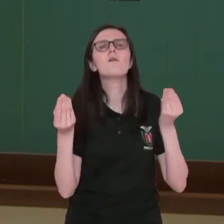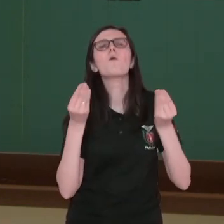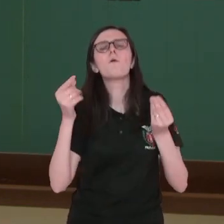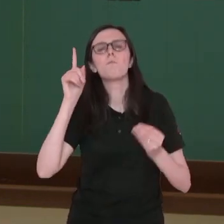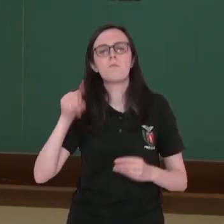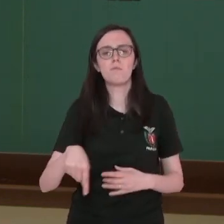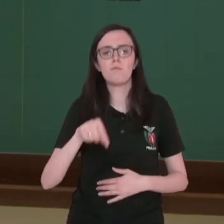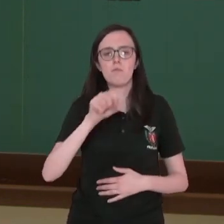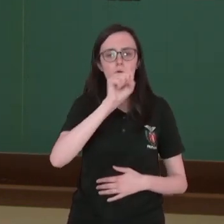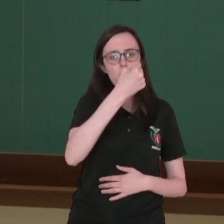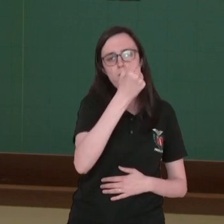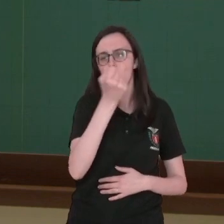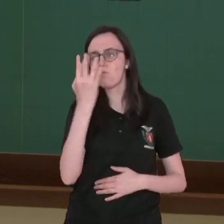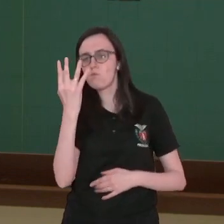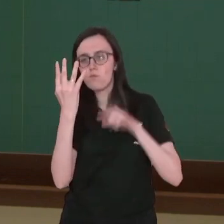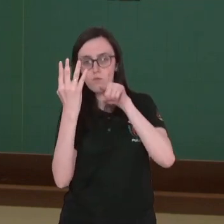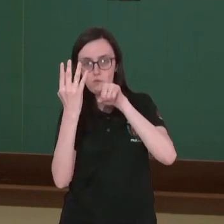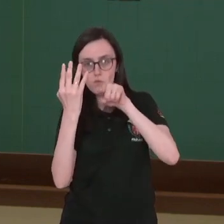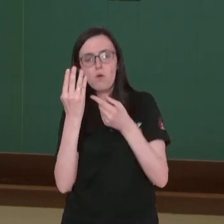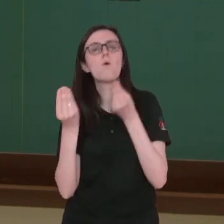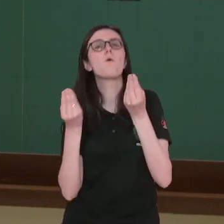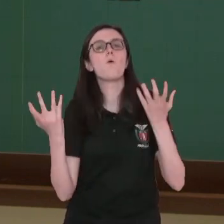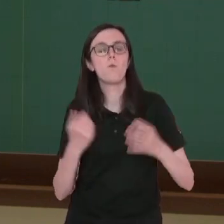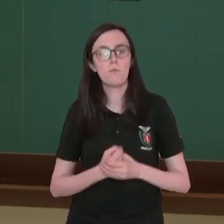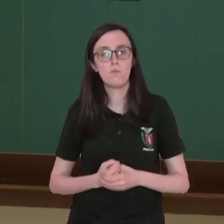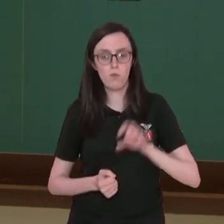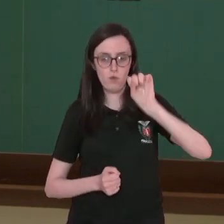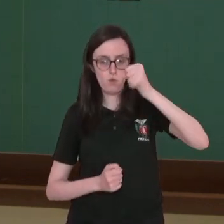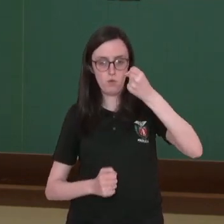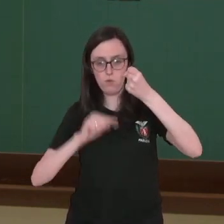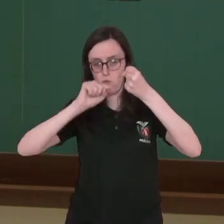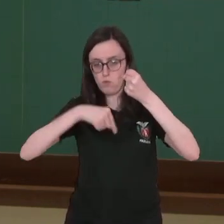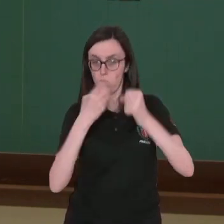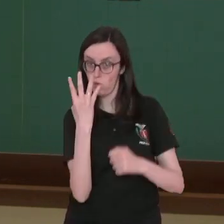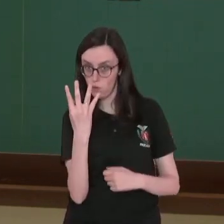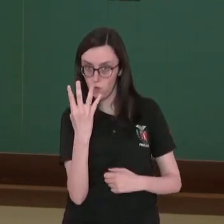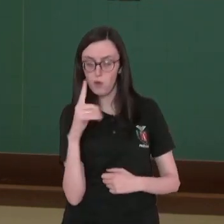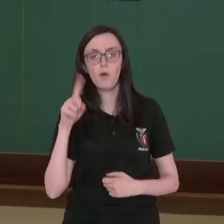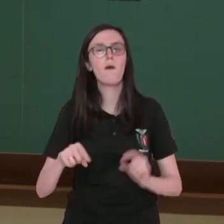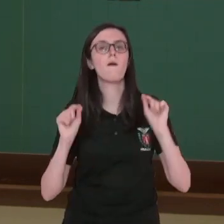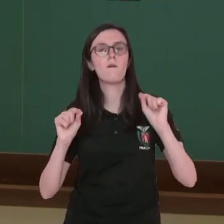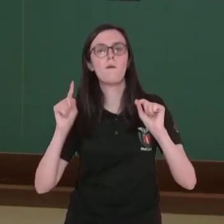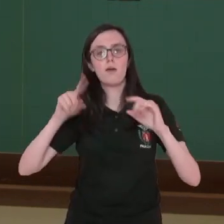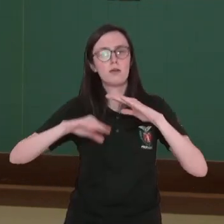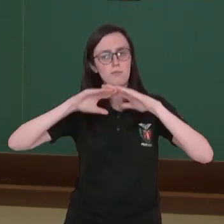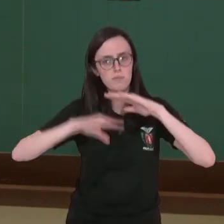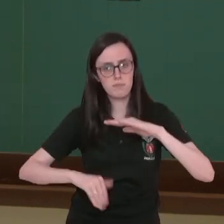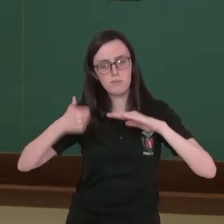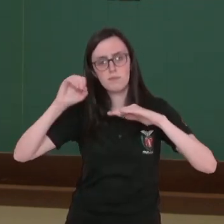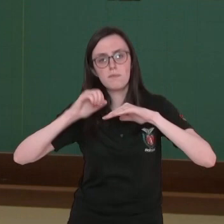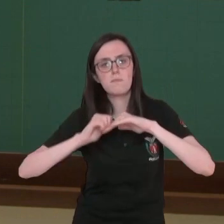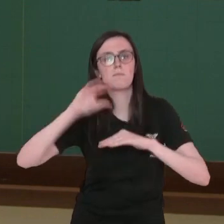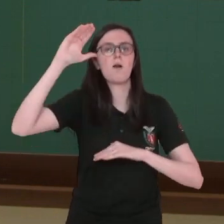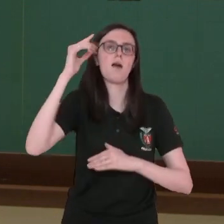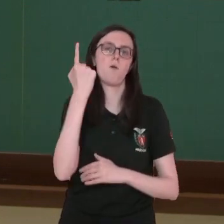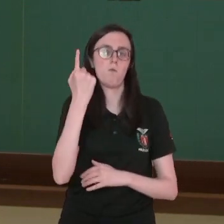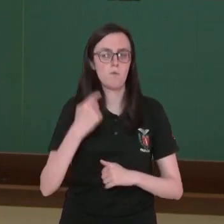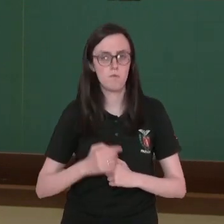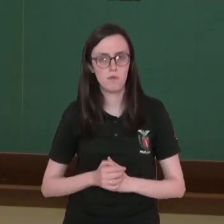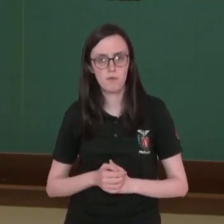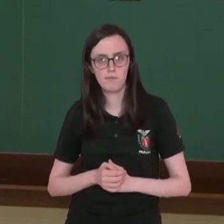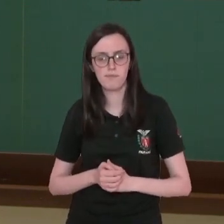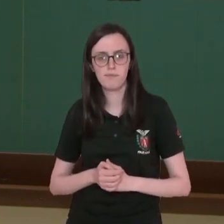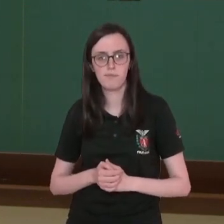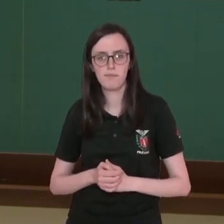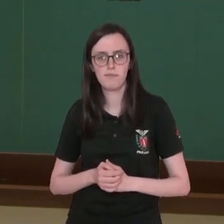entre 8 e o 4, galera, o 8,4 ele é menor que 10 e maior que 1. Então, tá